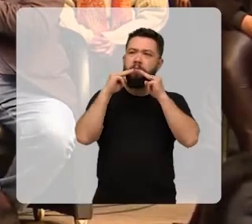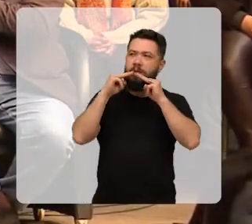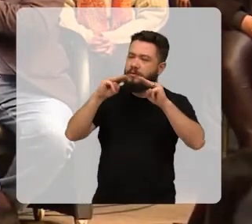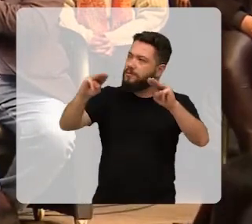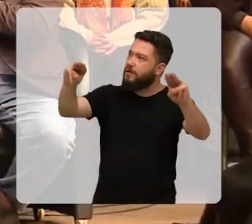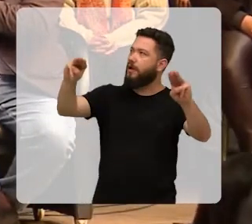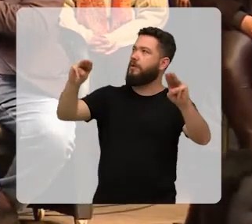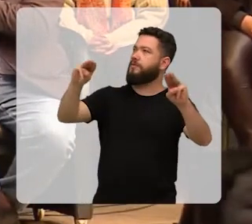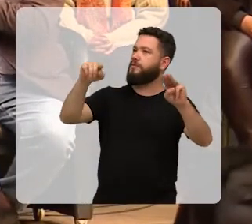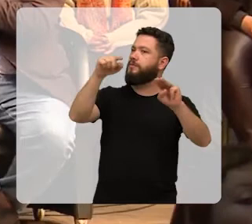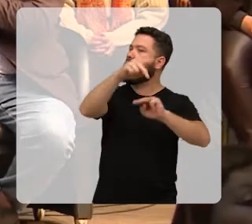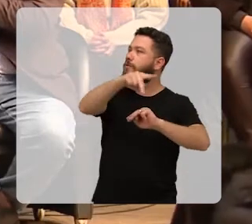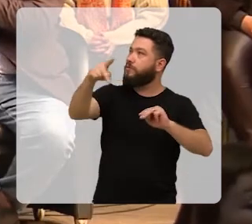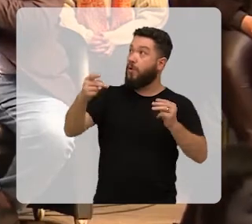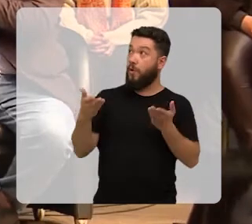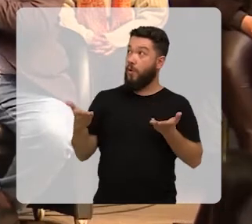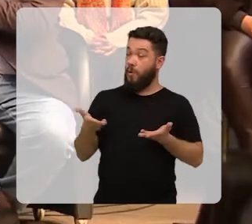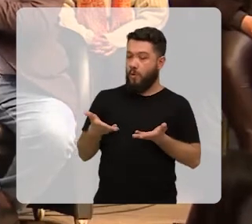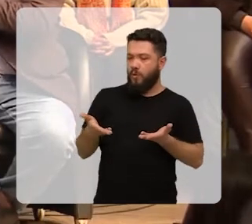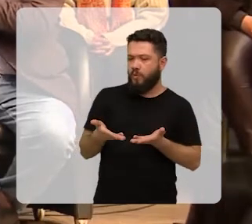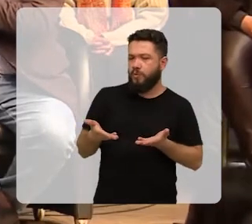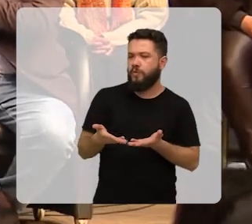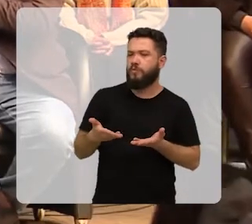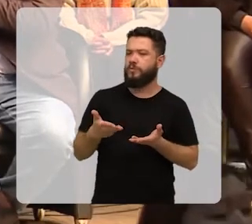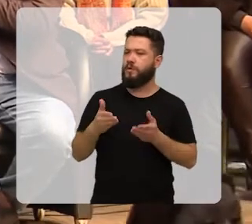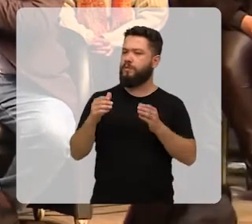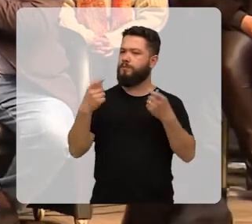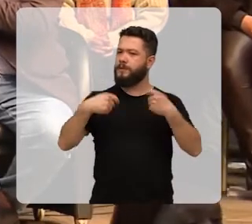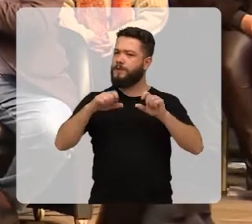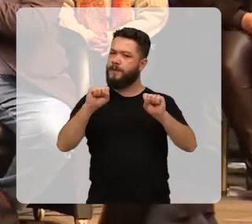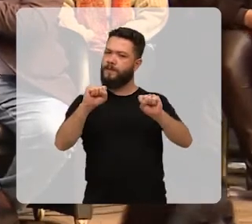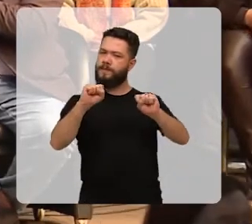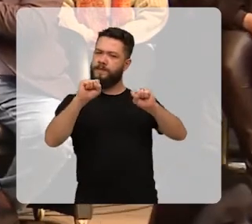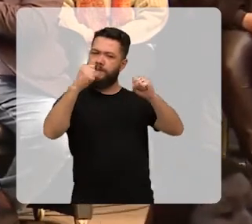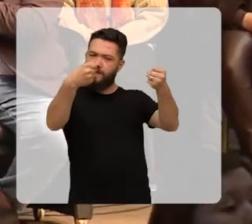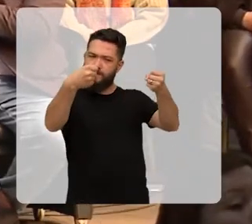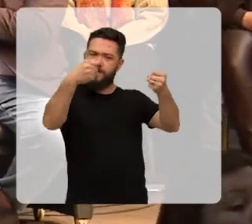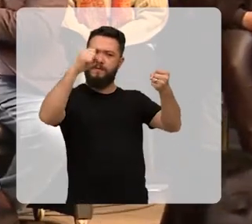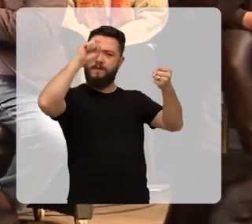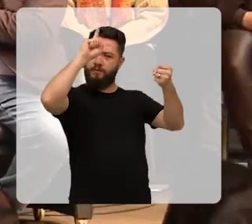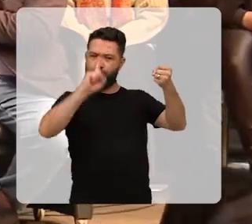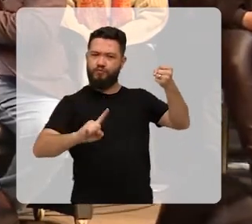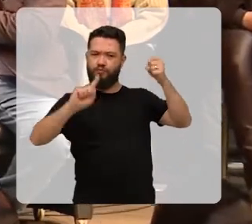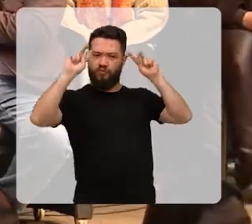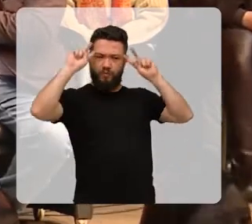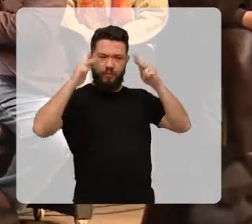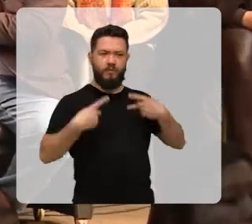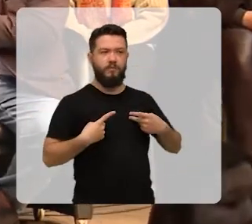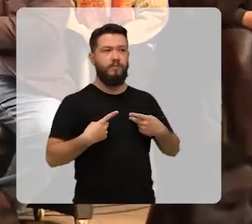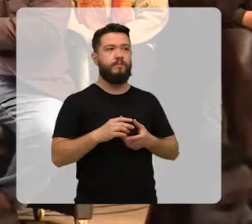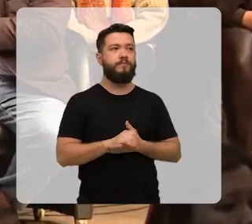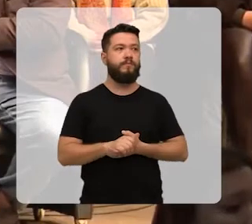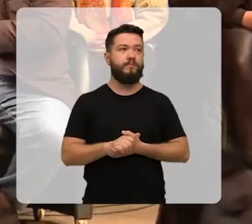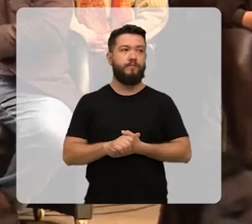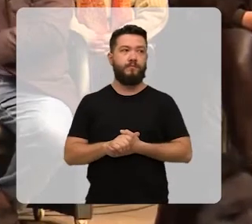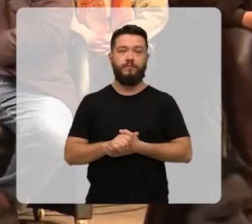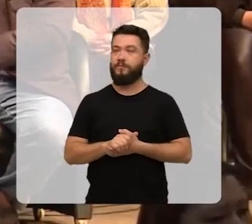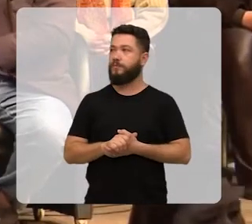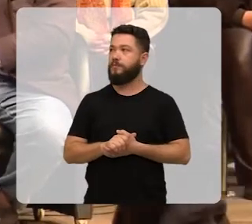professores de hoje em defesa da dignidade humana que tenha